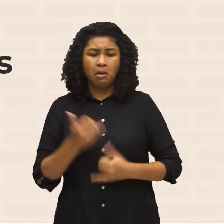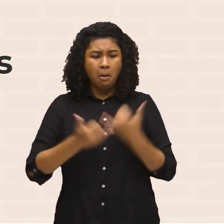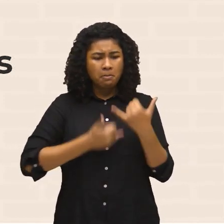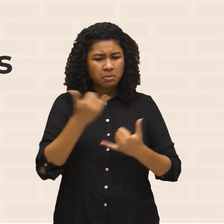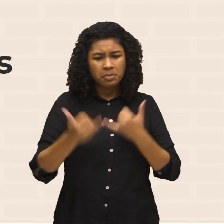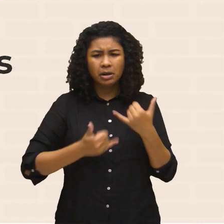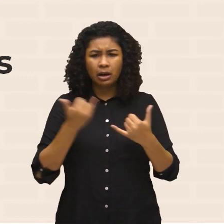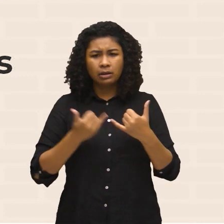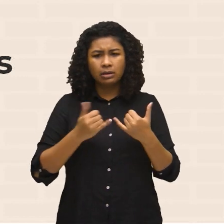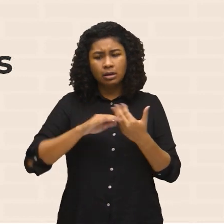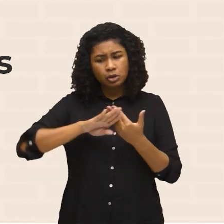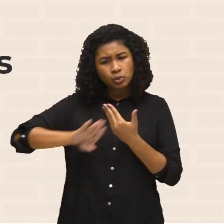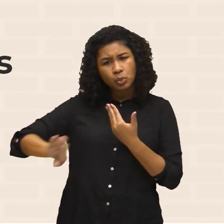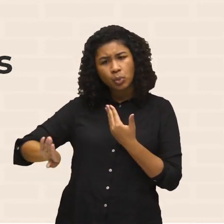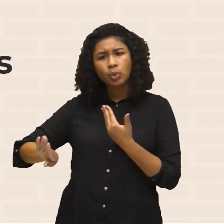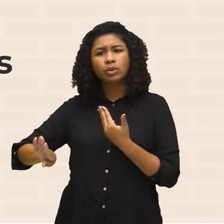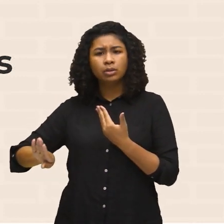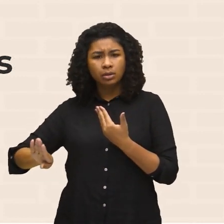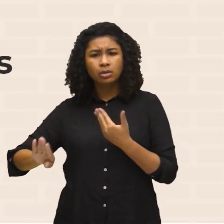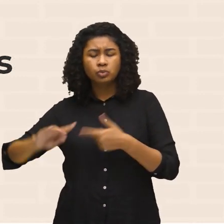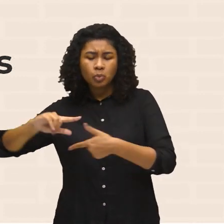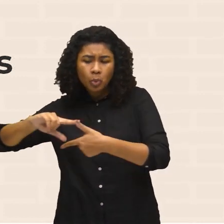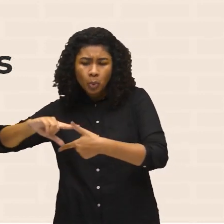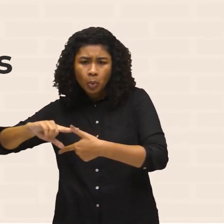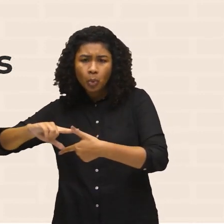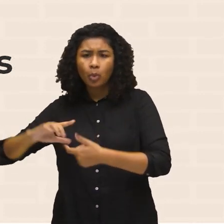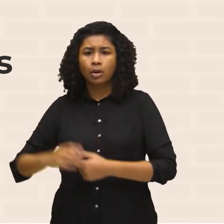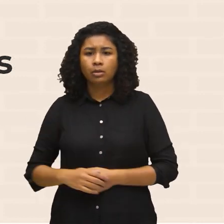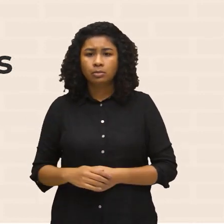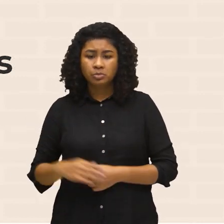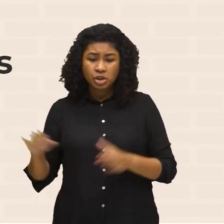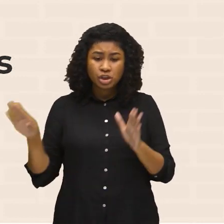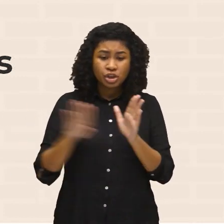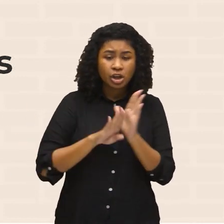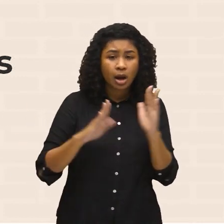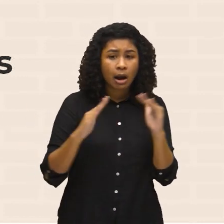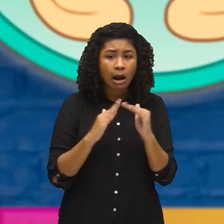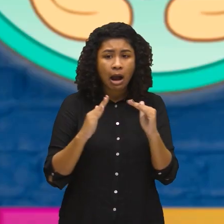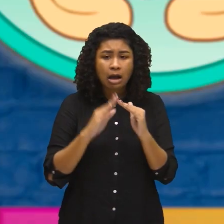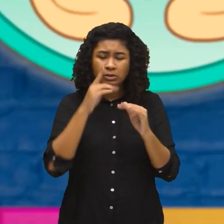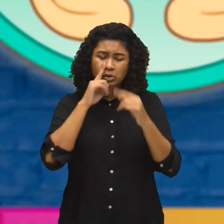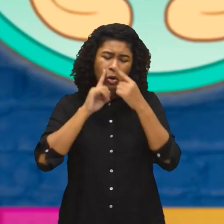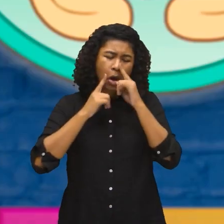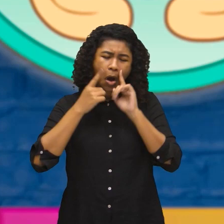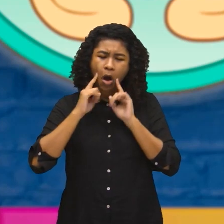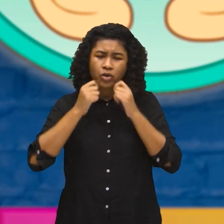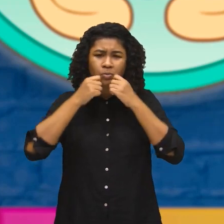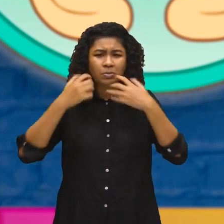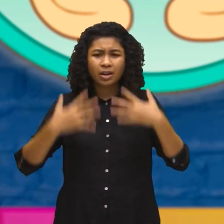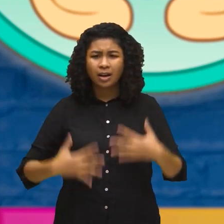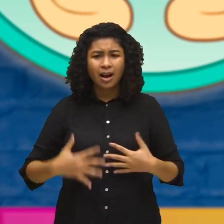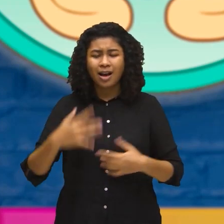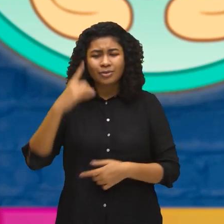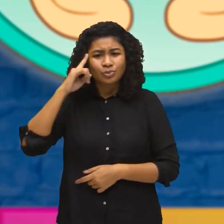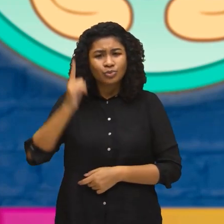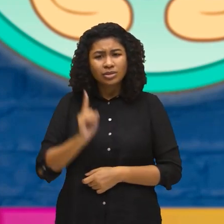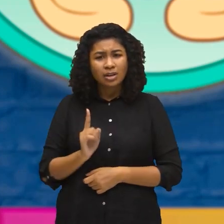muito sozinho, quando chega em casa chora e não sabe explicar, vamos ficar atentos, tá bom?